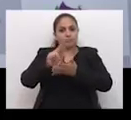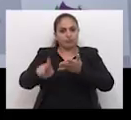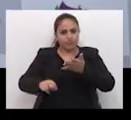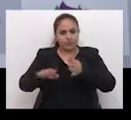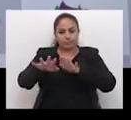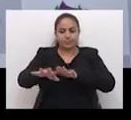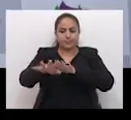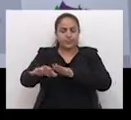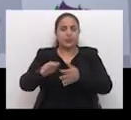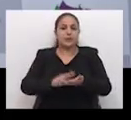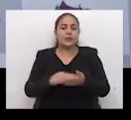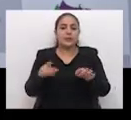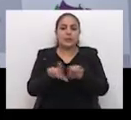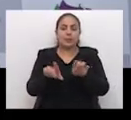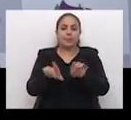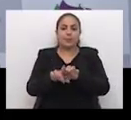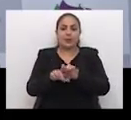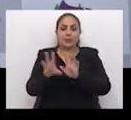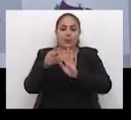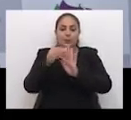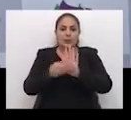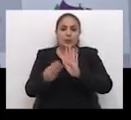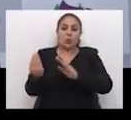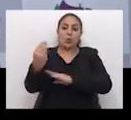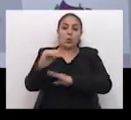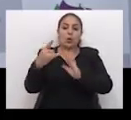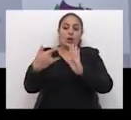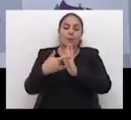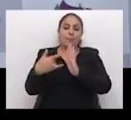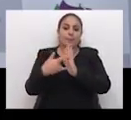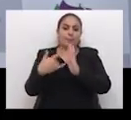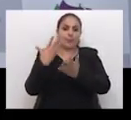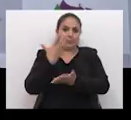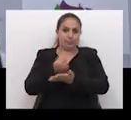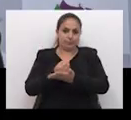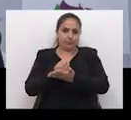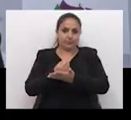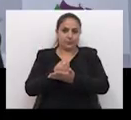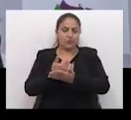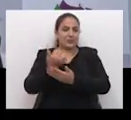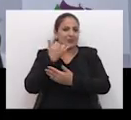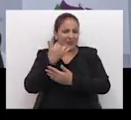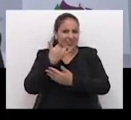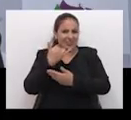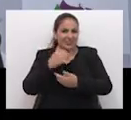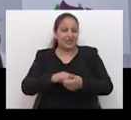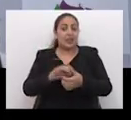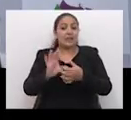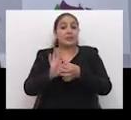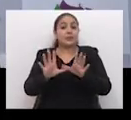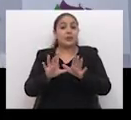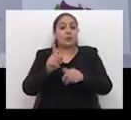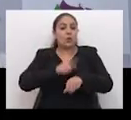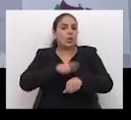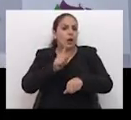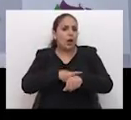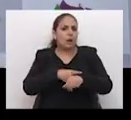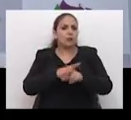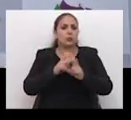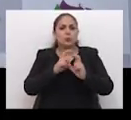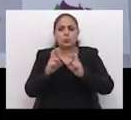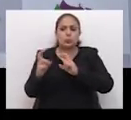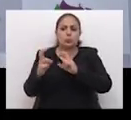e também uma emenda que prevê a instalação de aplicativos em celulares com a disponibilidade